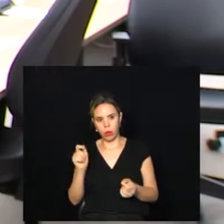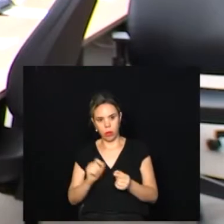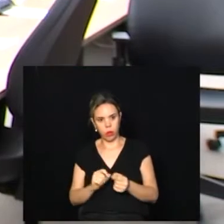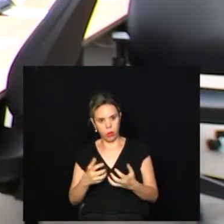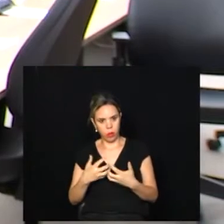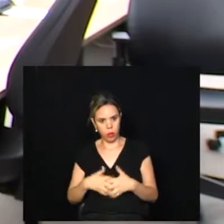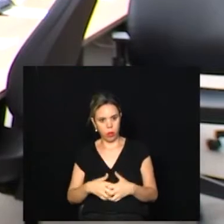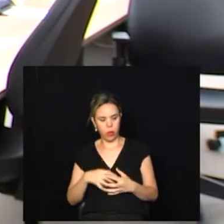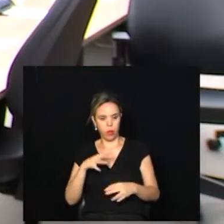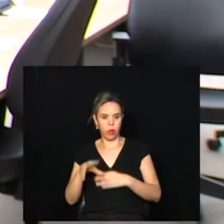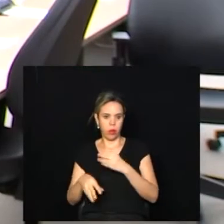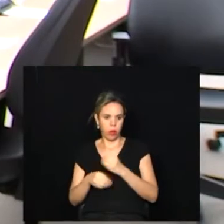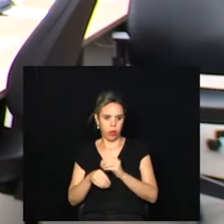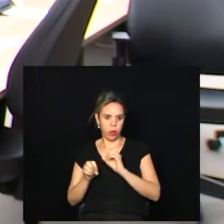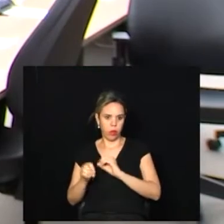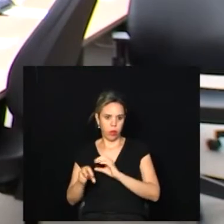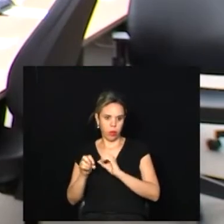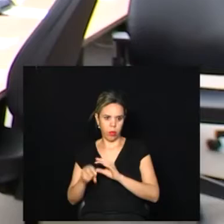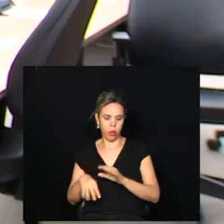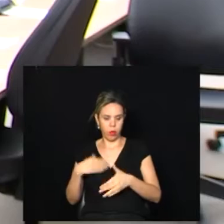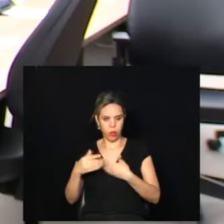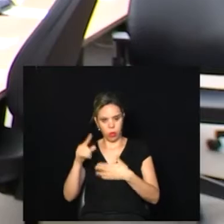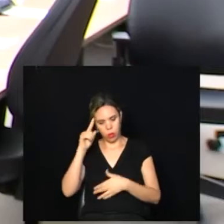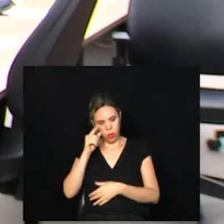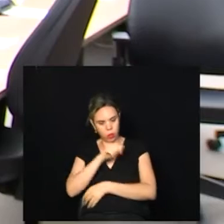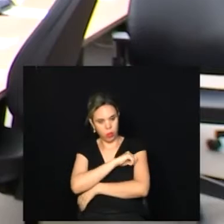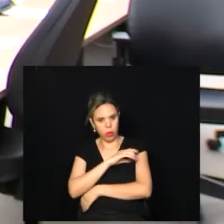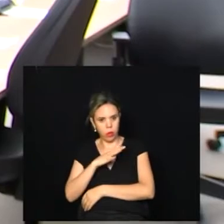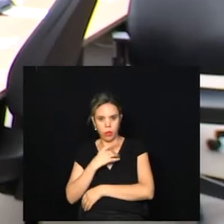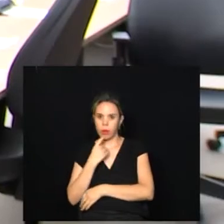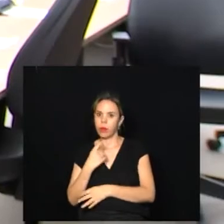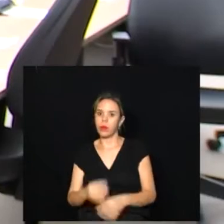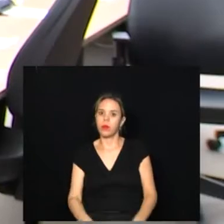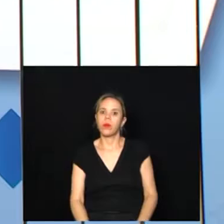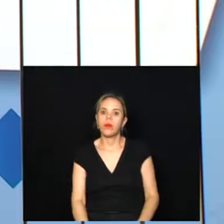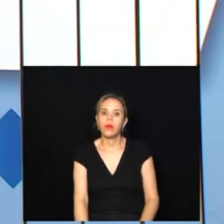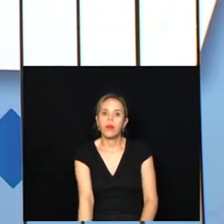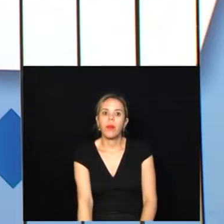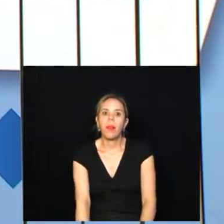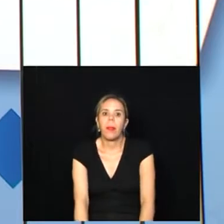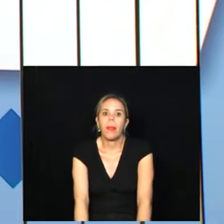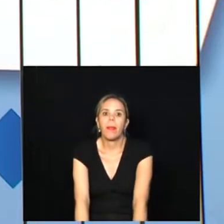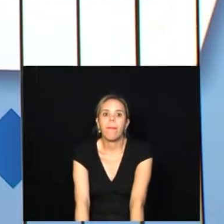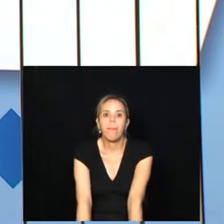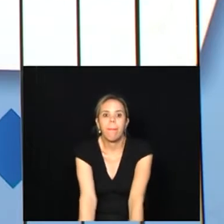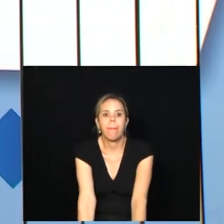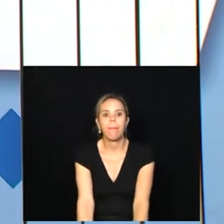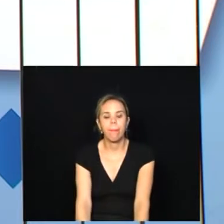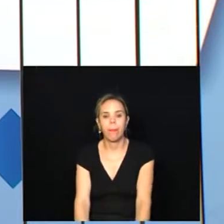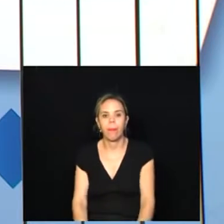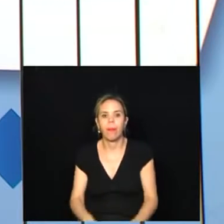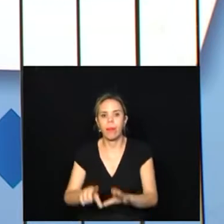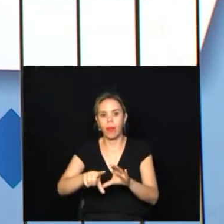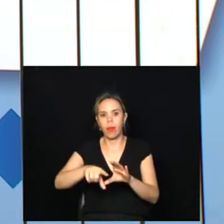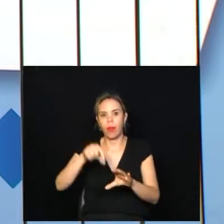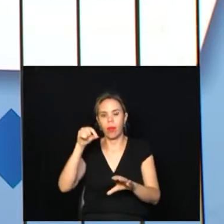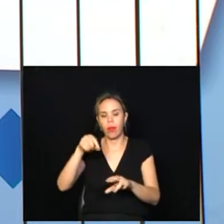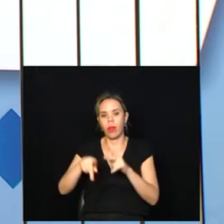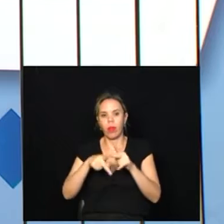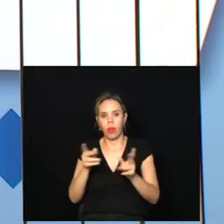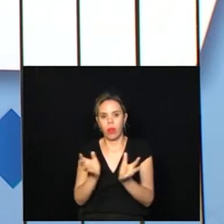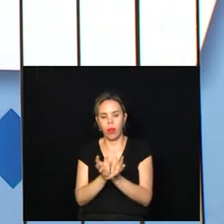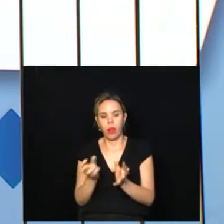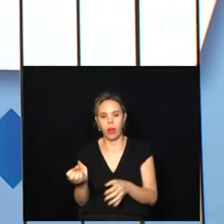ser implementada no ensino do dia a dia de um aluno aqui da cidade de Campinas. E o sorteio dos membros